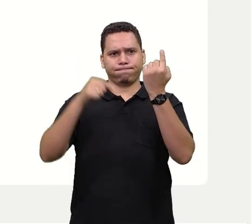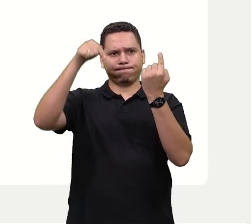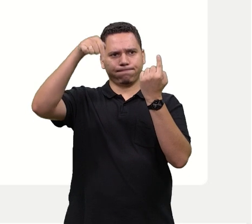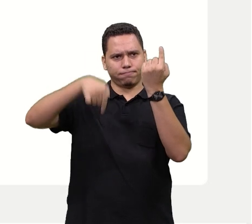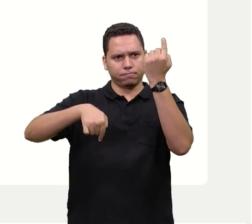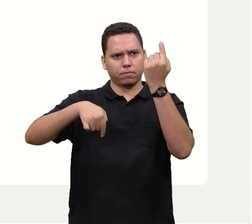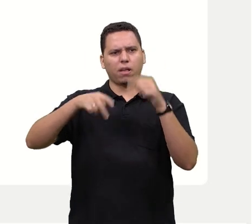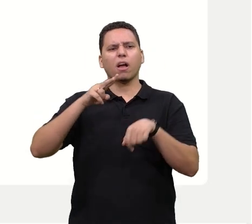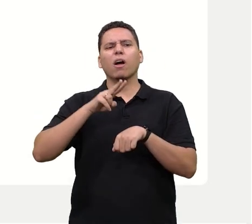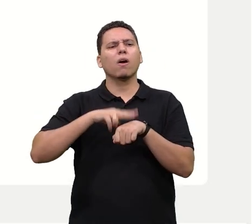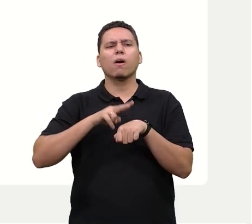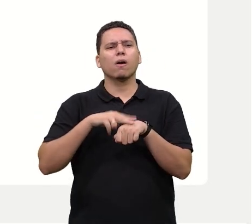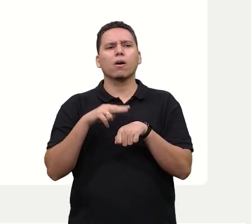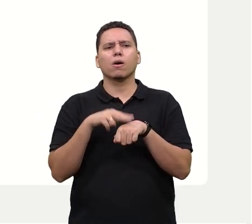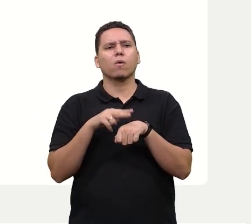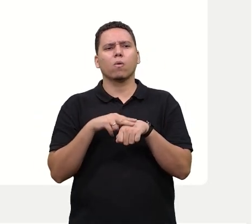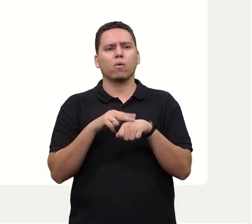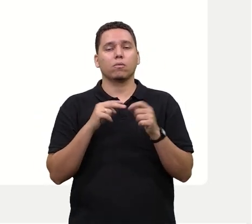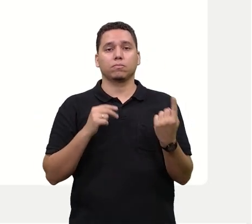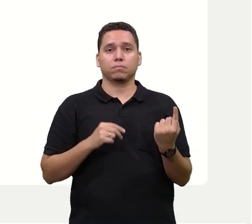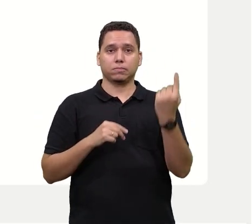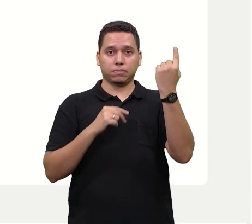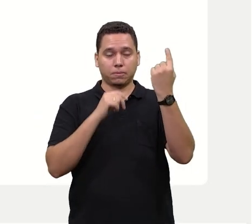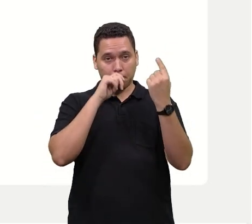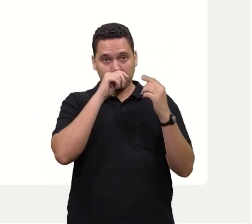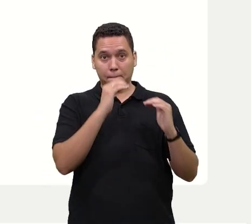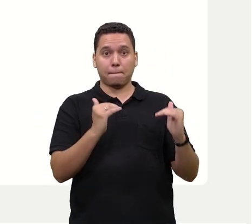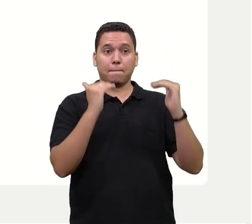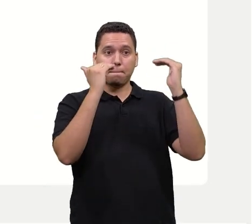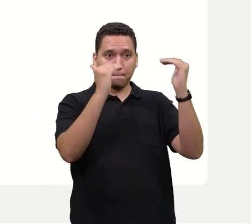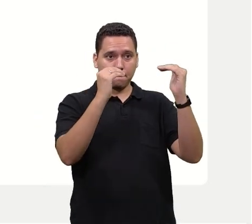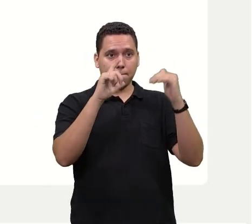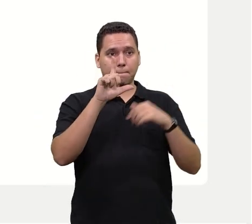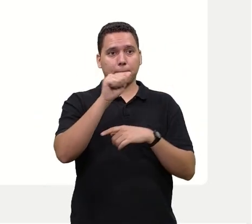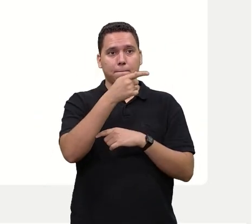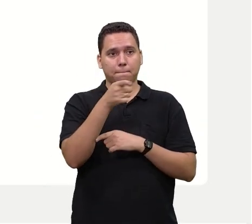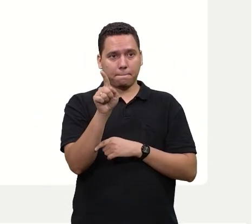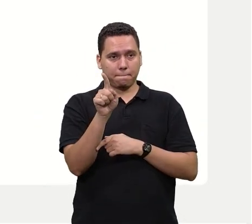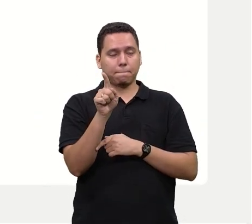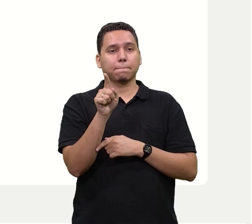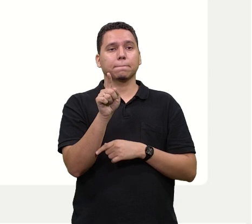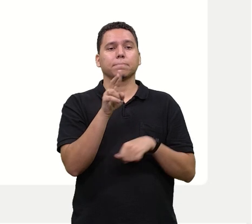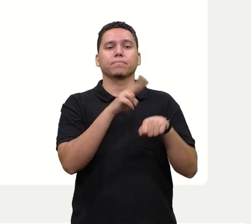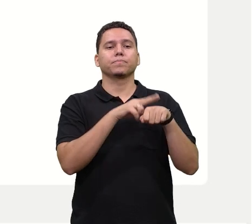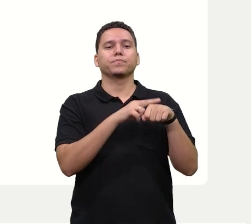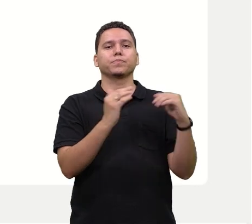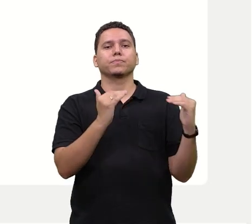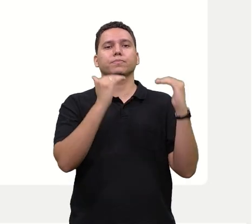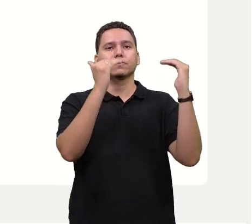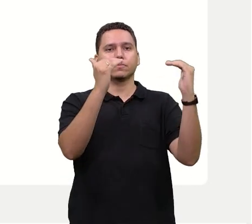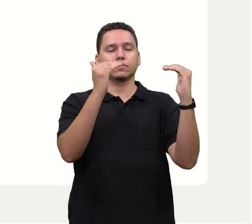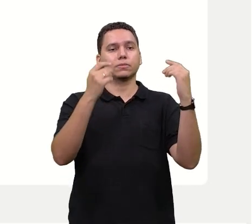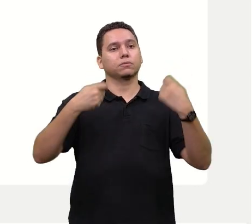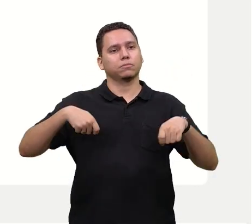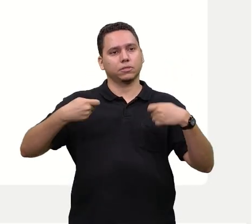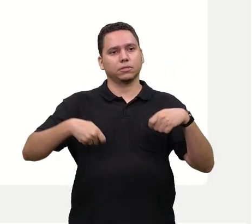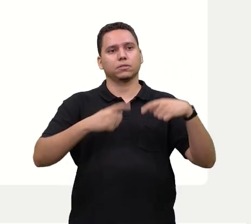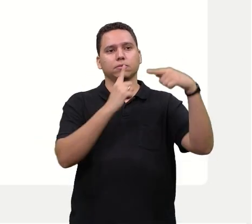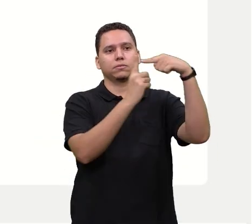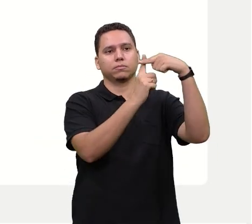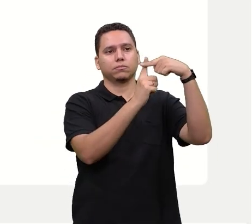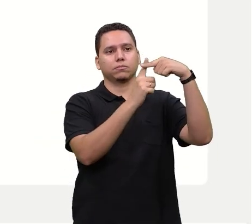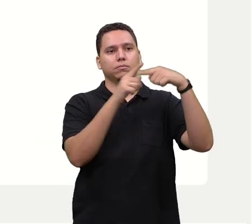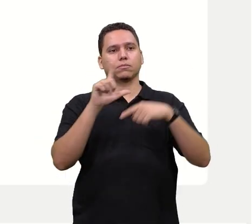vidro? Acima da lã. E se o vidro está acima da lã, obrigatoriamente ele deve ficar positivo e a lã